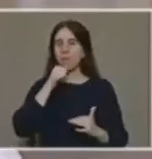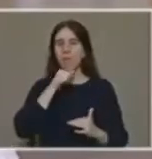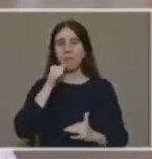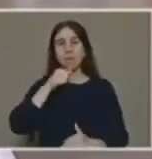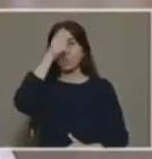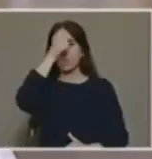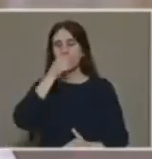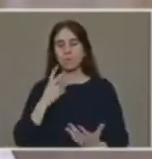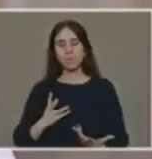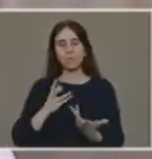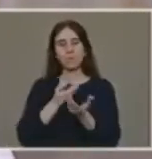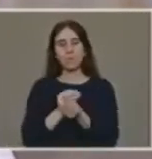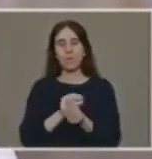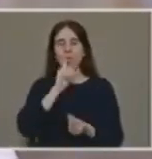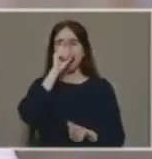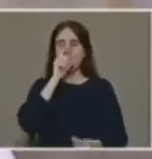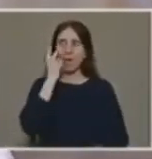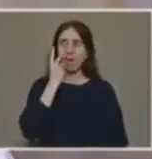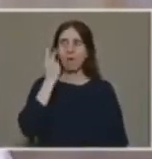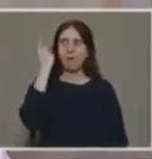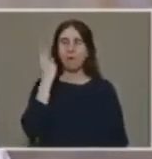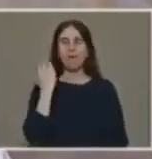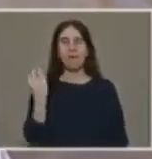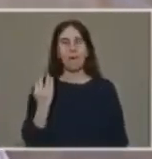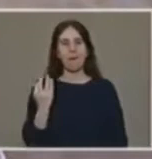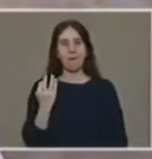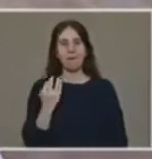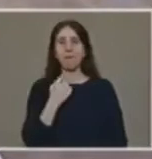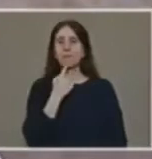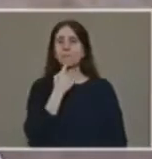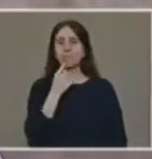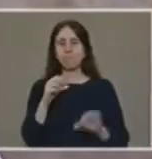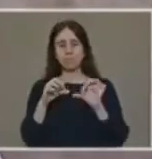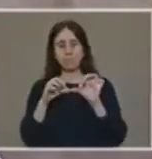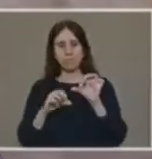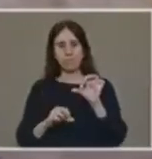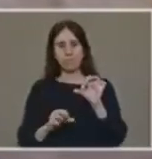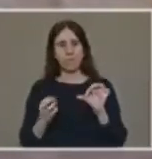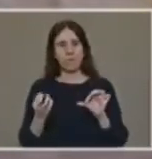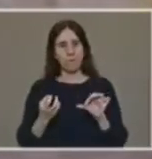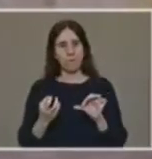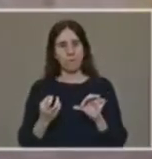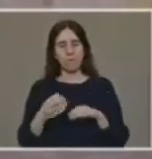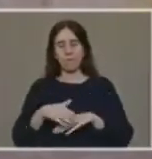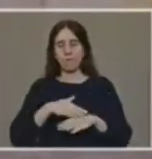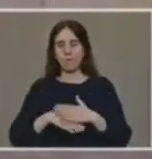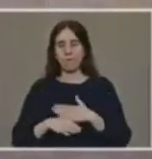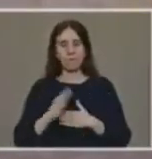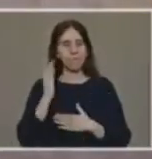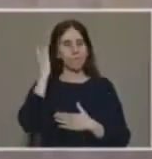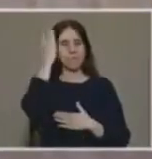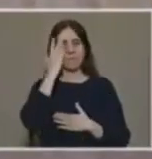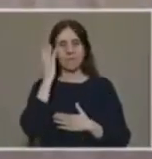para fazer memória das palavras pronunciadas e dos sagrados gestos, tal